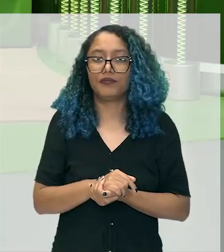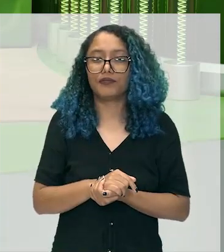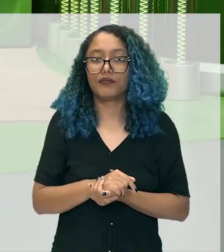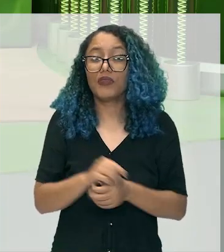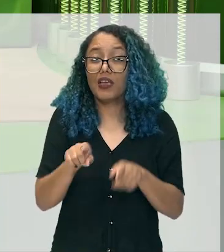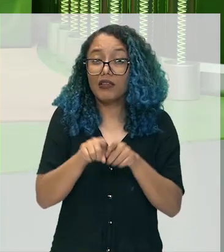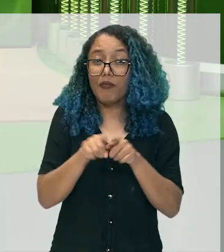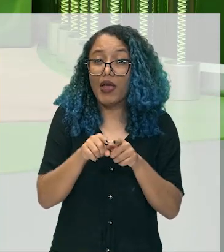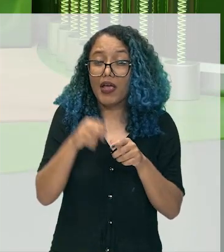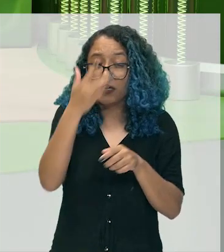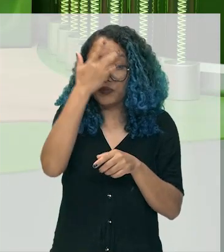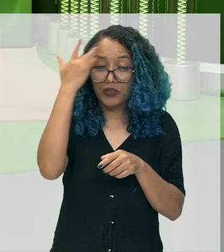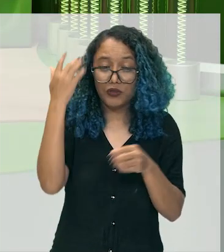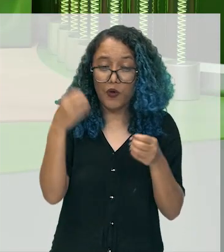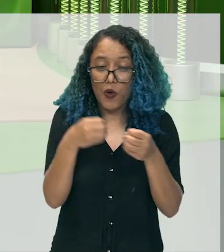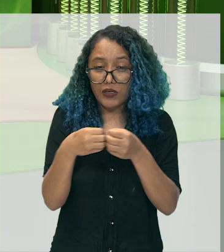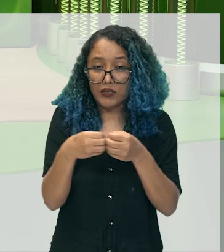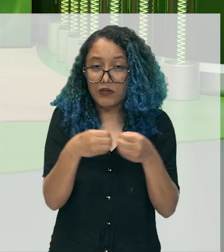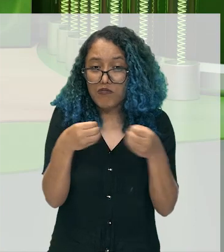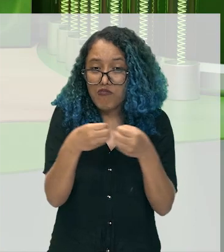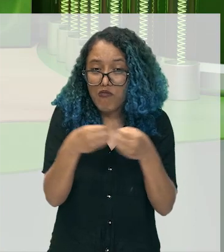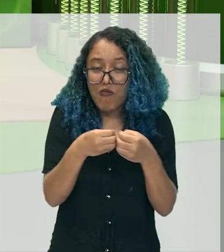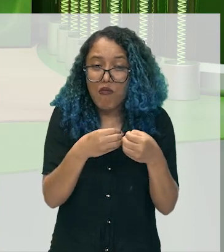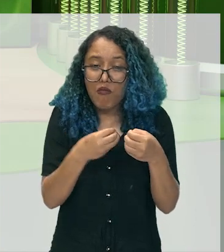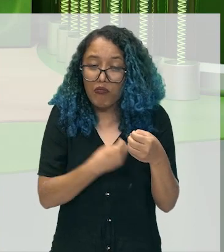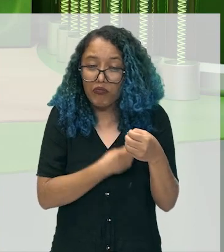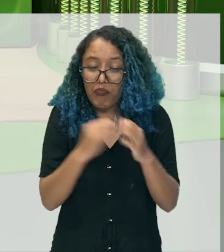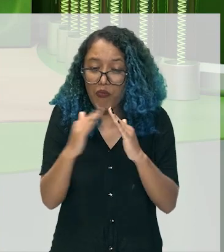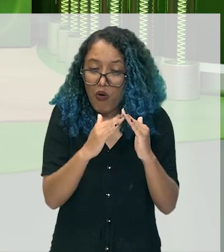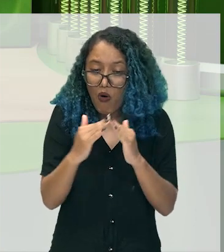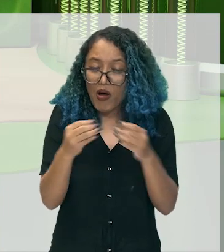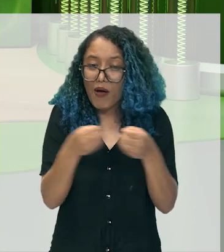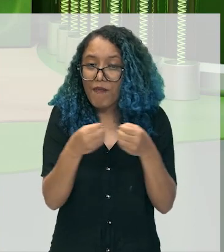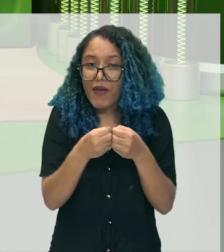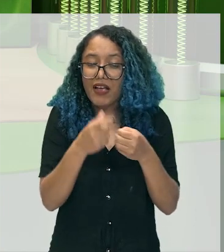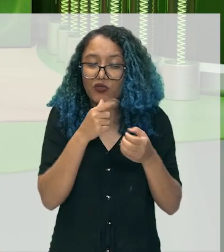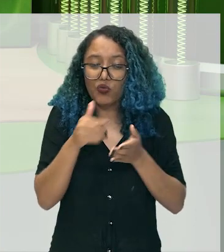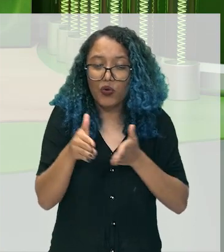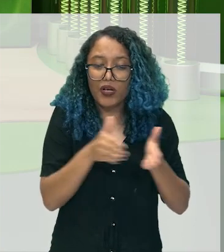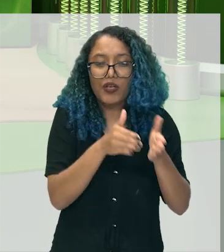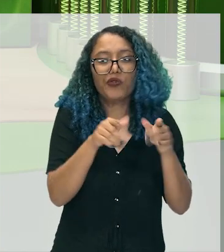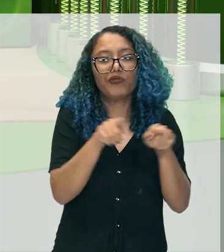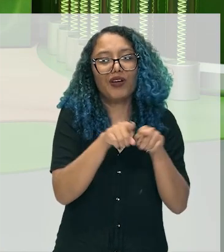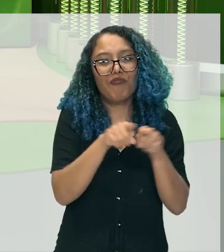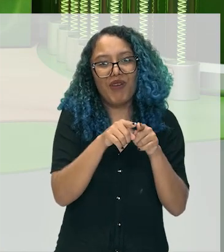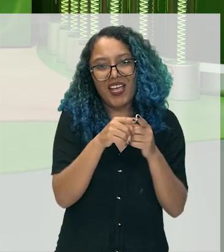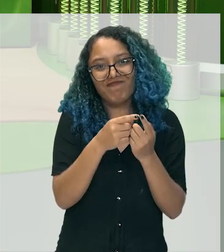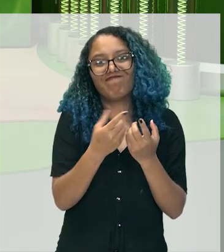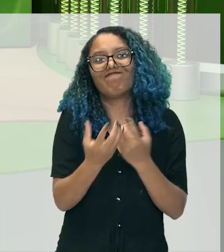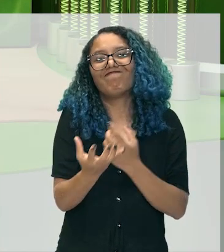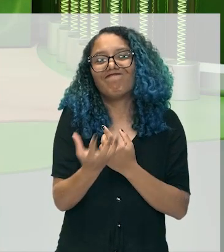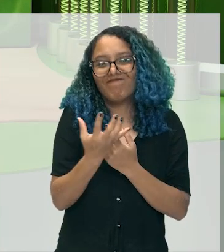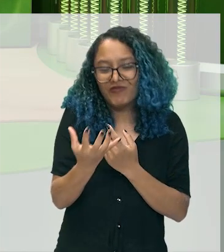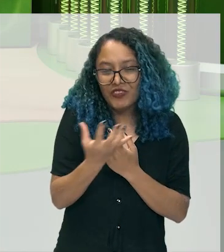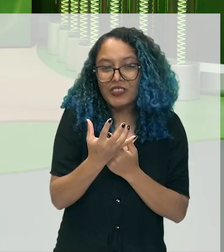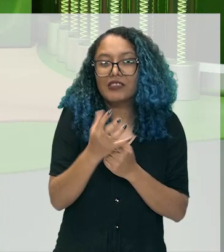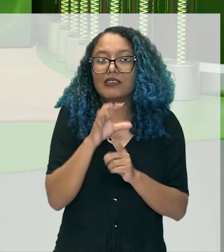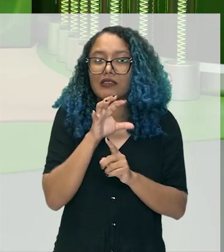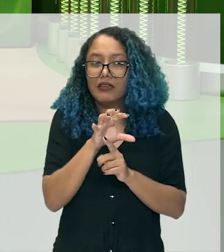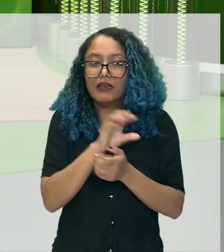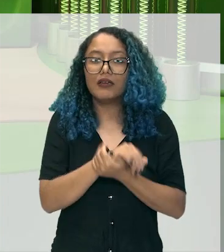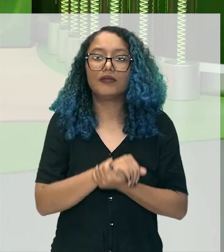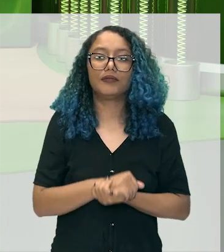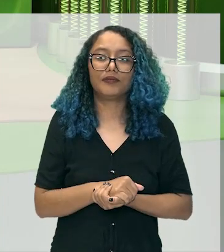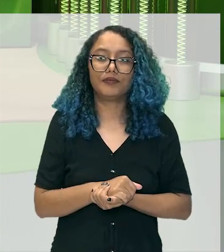dos ribeirinhos vivenciaram essa realidade na Amazônia. Então, são alterações climáticas, tanto na